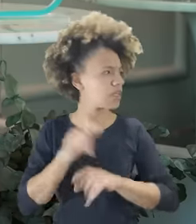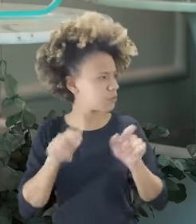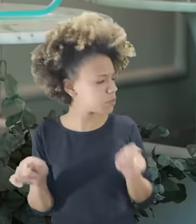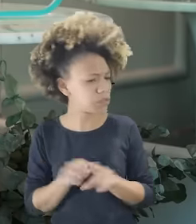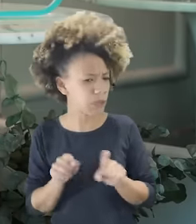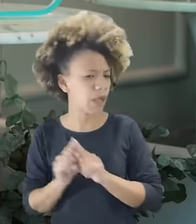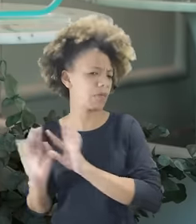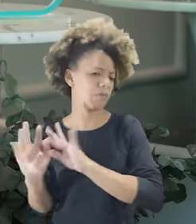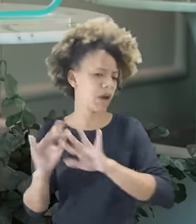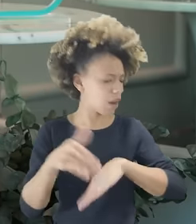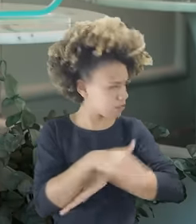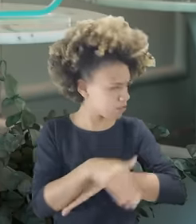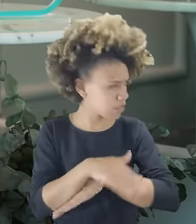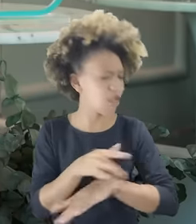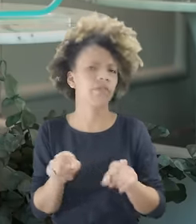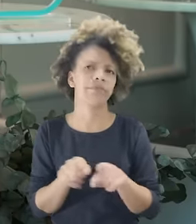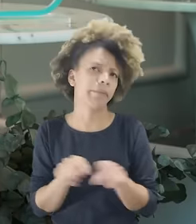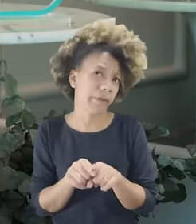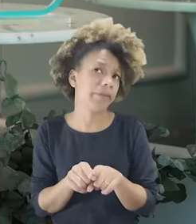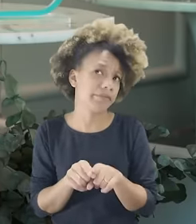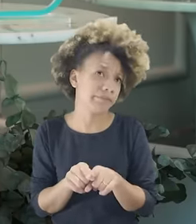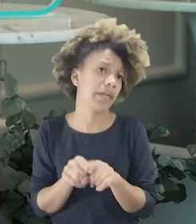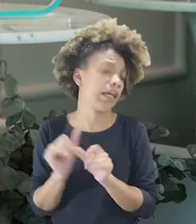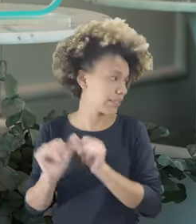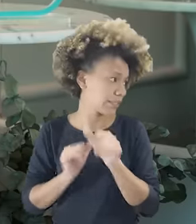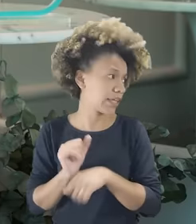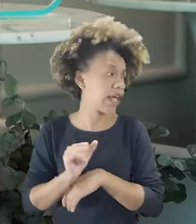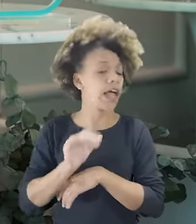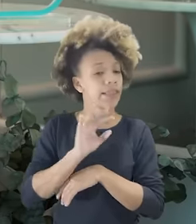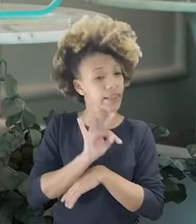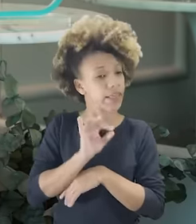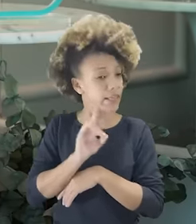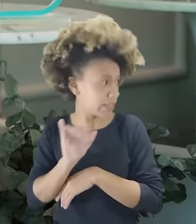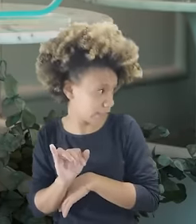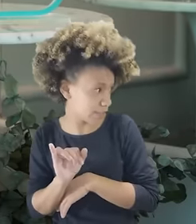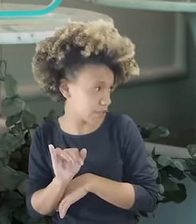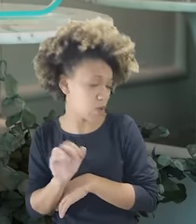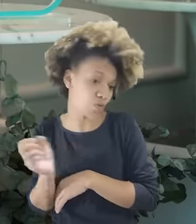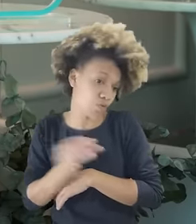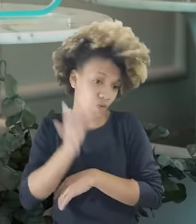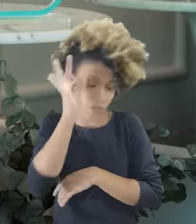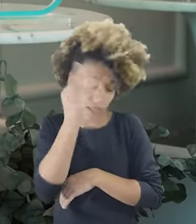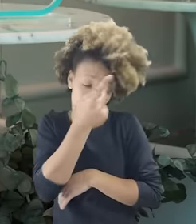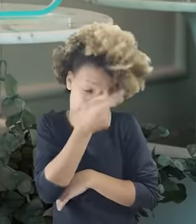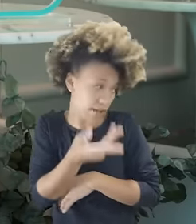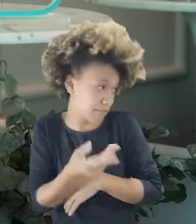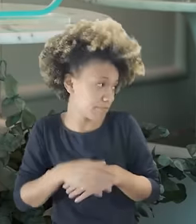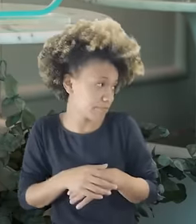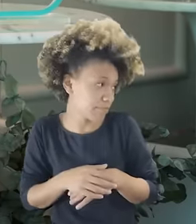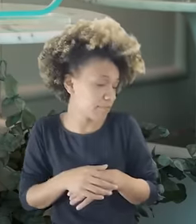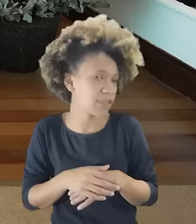foi às ruas e muita gente inclusive transforma o TDI que esse transtorno num novo TDH né